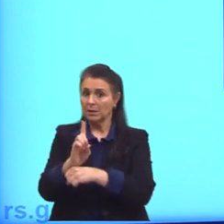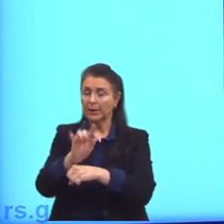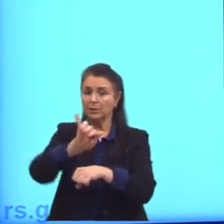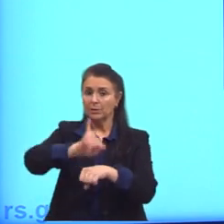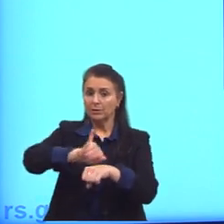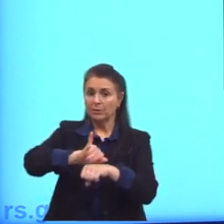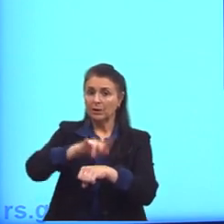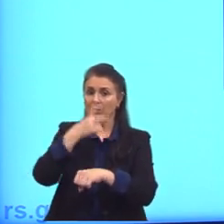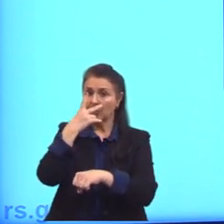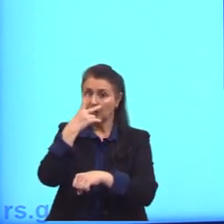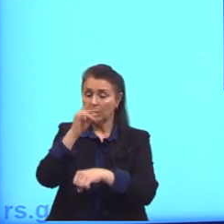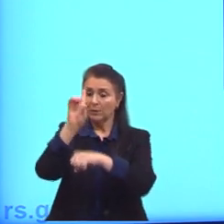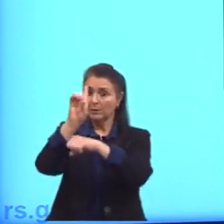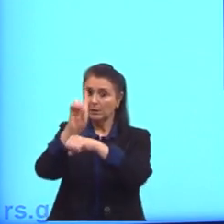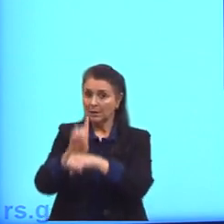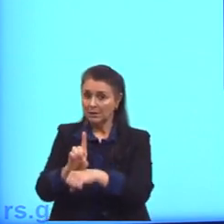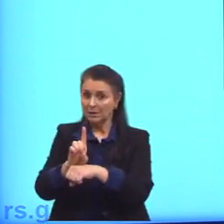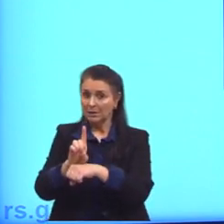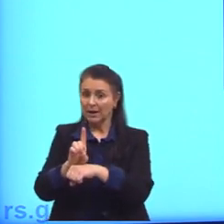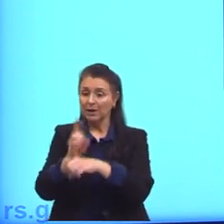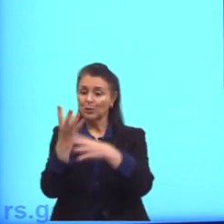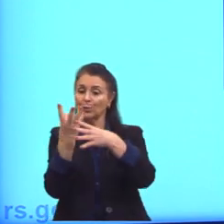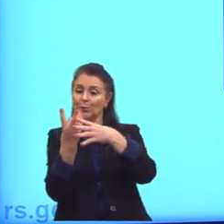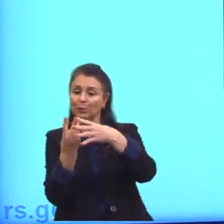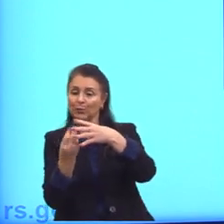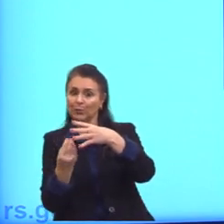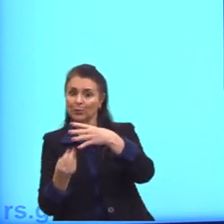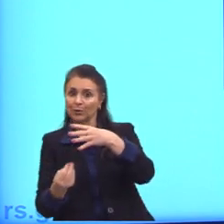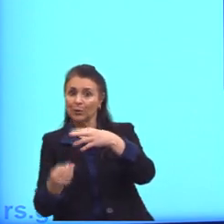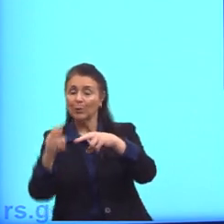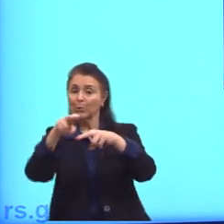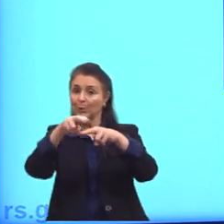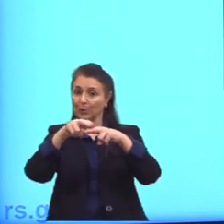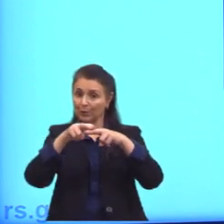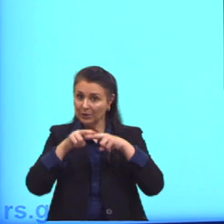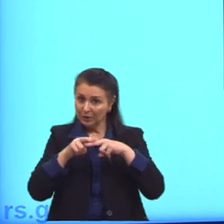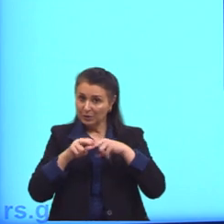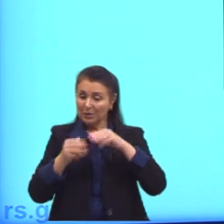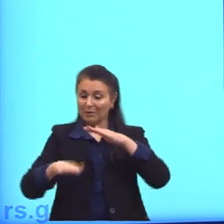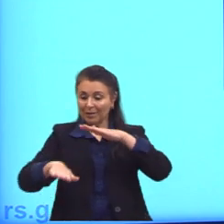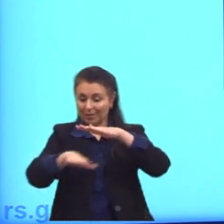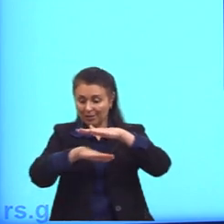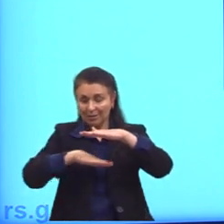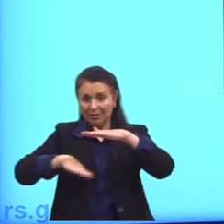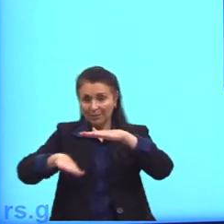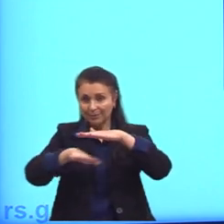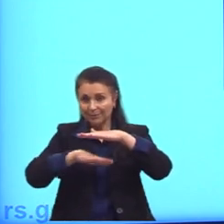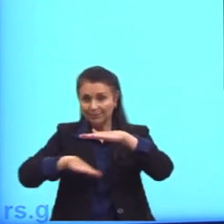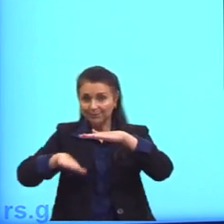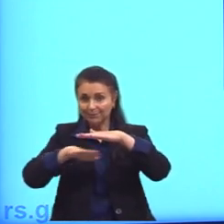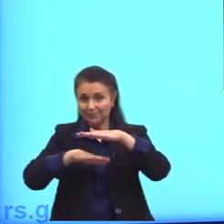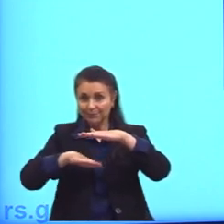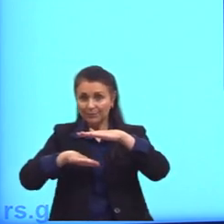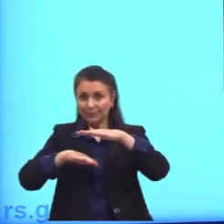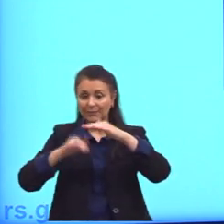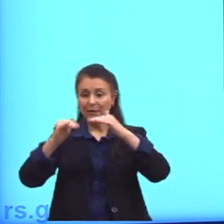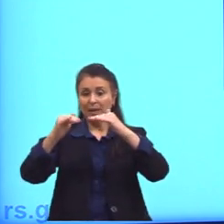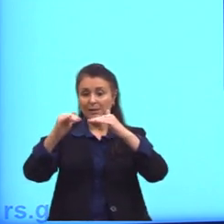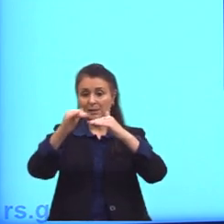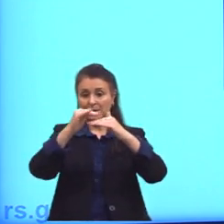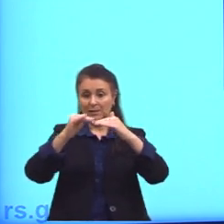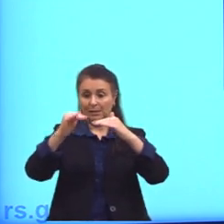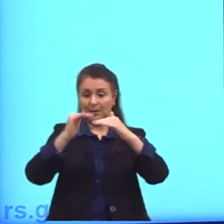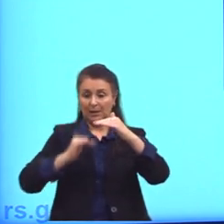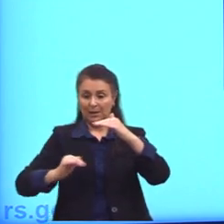objeto é igual a densidade do fruto então ele vai estar embaixo da dessa parte aqui né de cima sempre